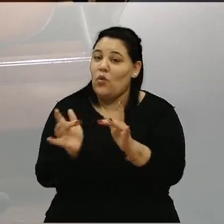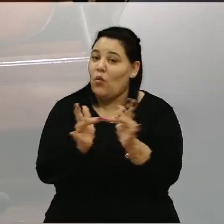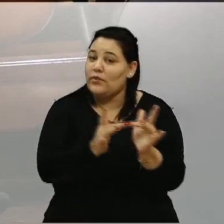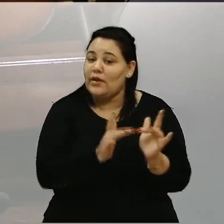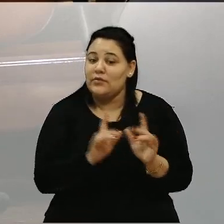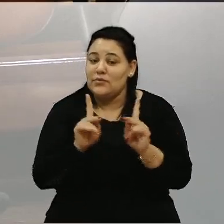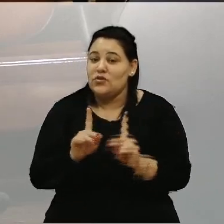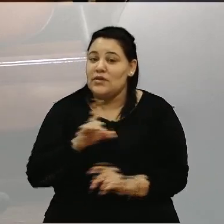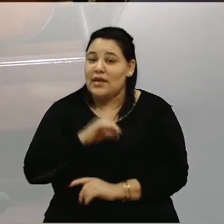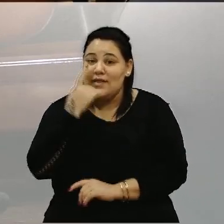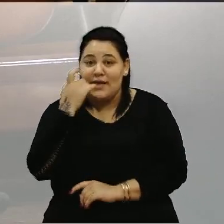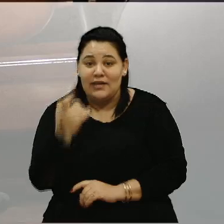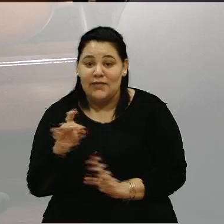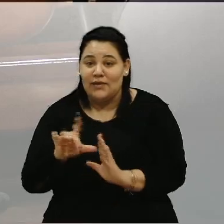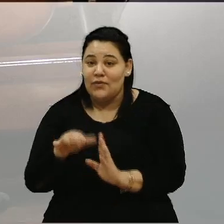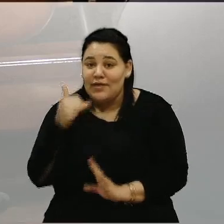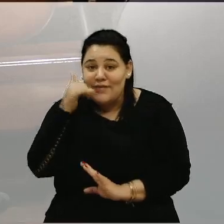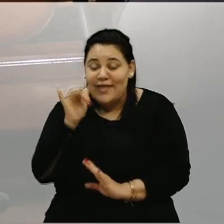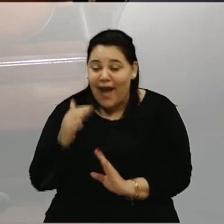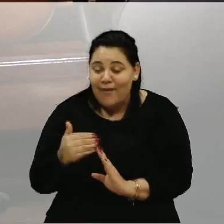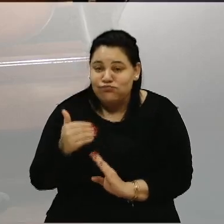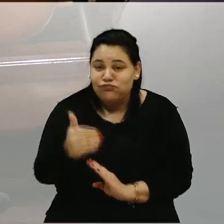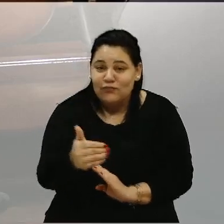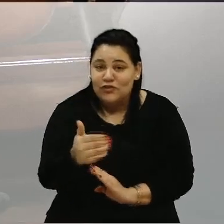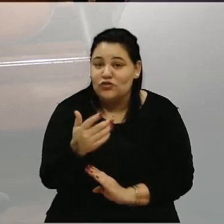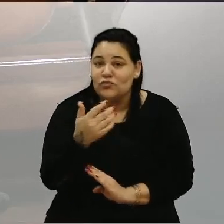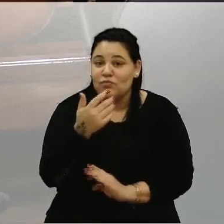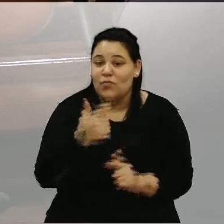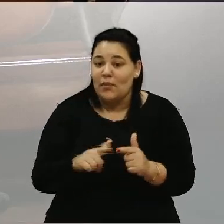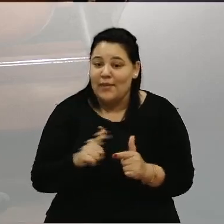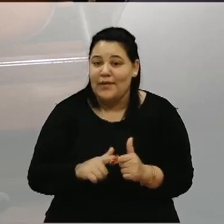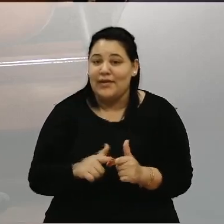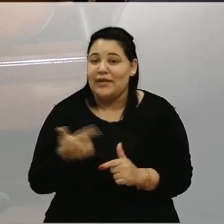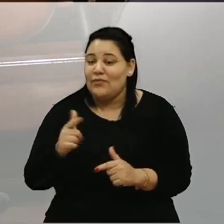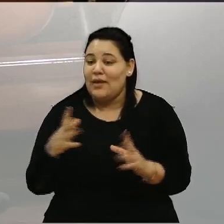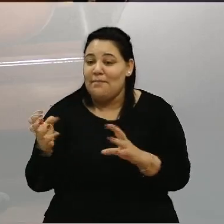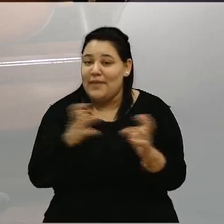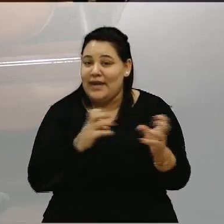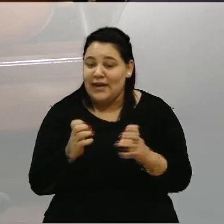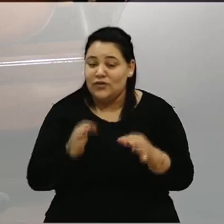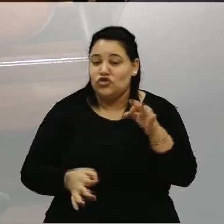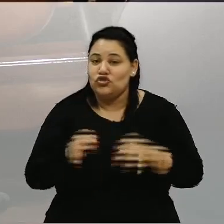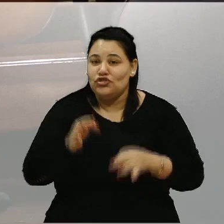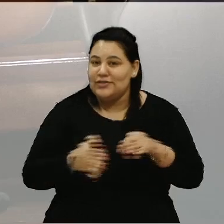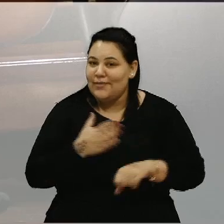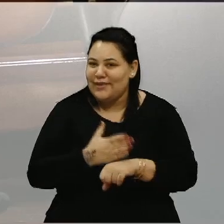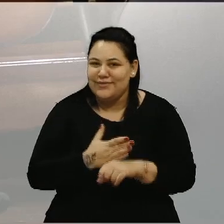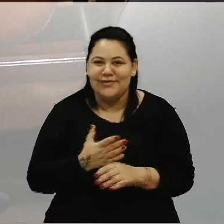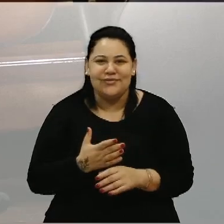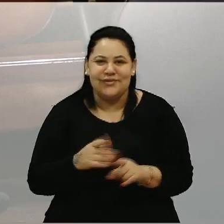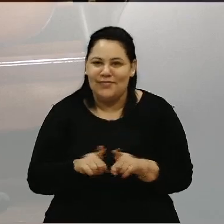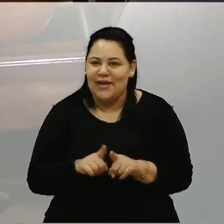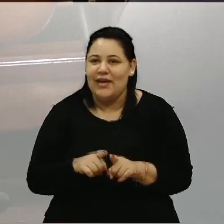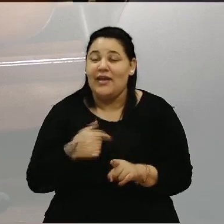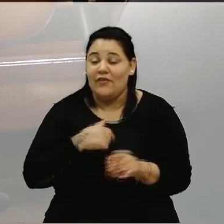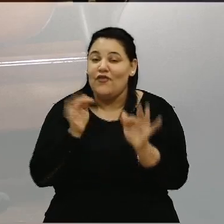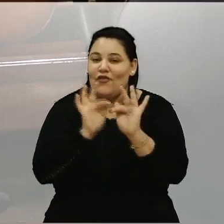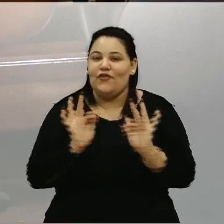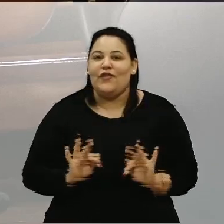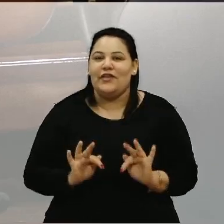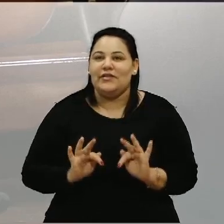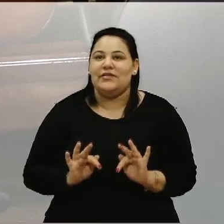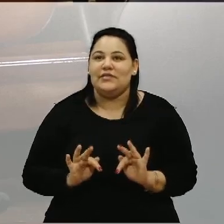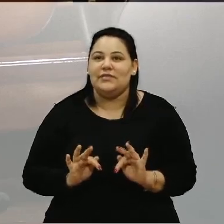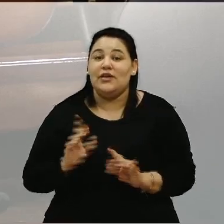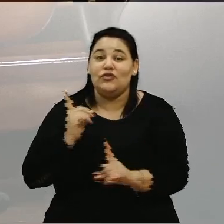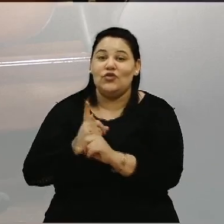não ter problema ali na frente, para não ter cabo de guerra, para não ter judicializações. Fico feliz com essa notícia que eu tive nos